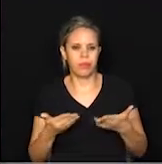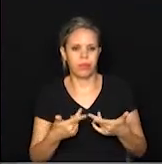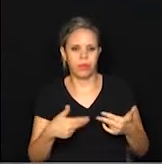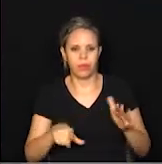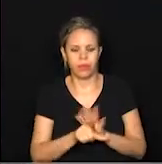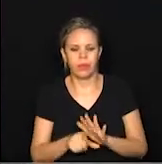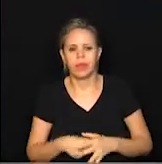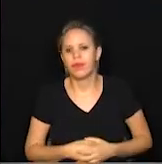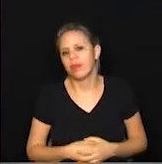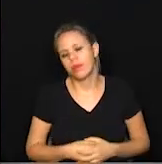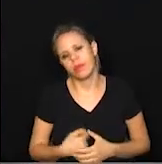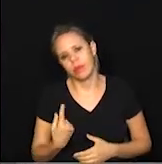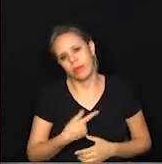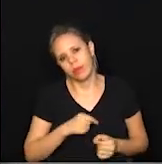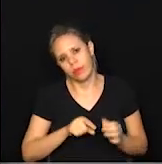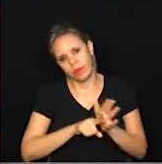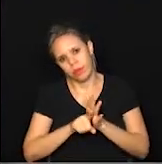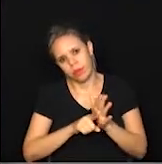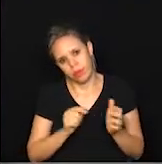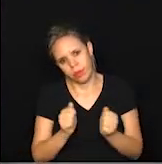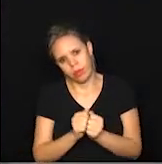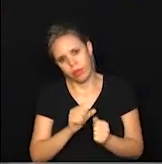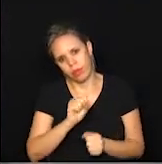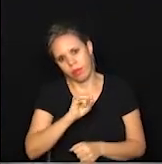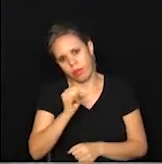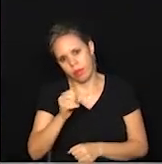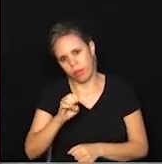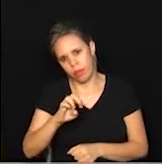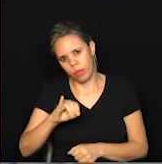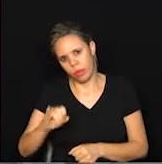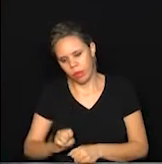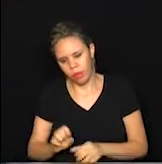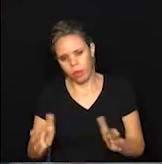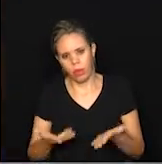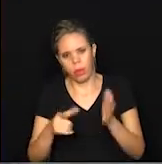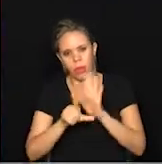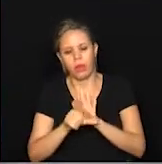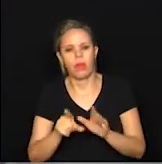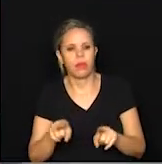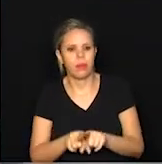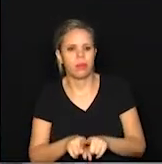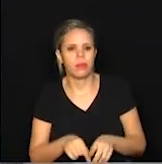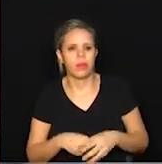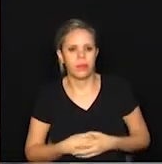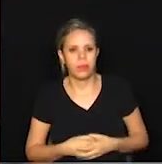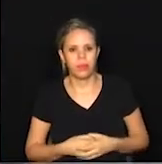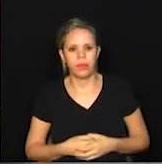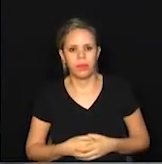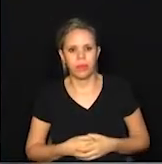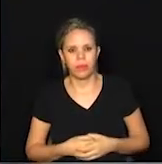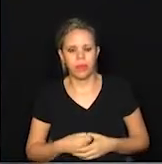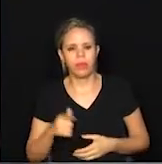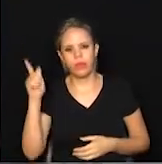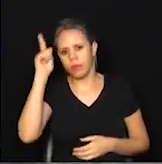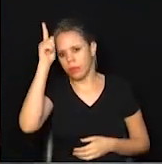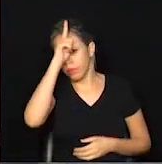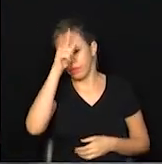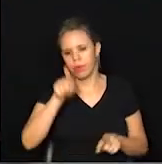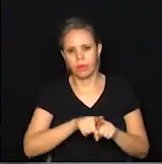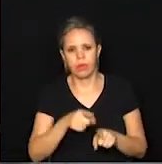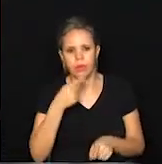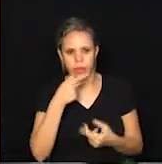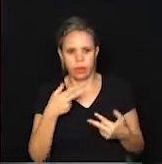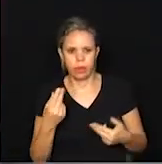mais. A gente está fazendo um estudo junto com São José dos Campos, que tem uma lei de incentivo também. O Gustavo Petto falou bem que é uma